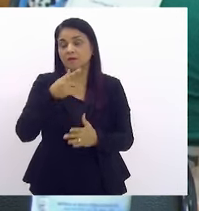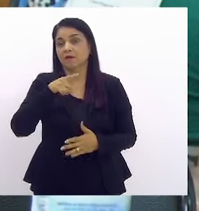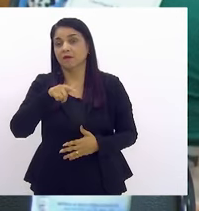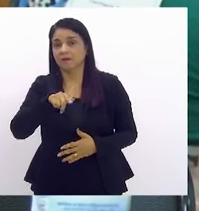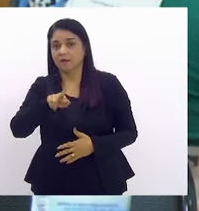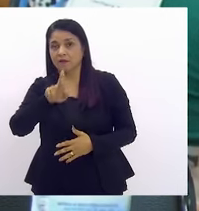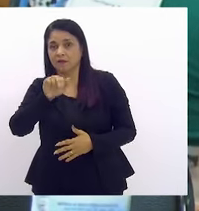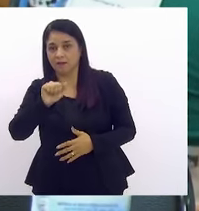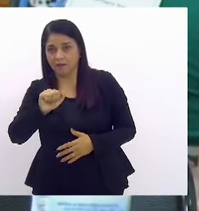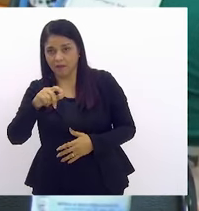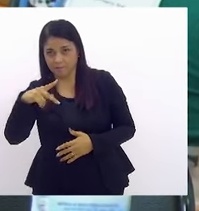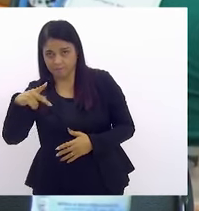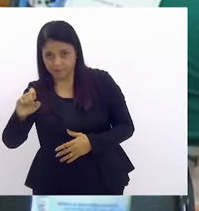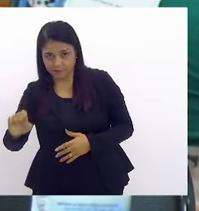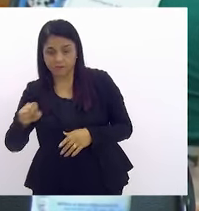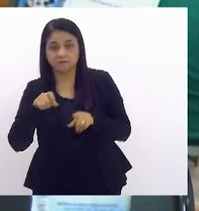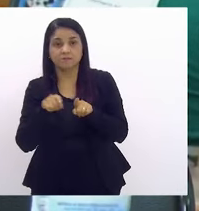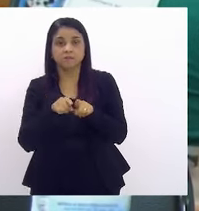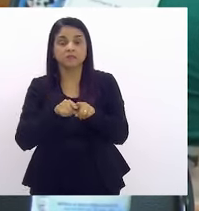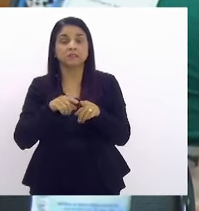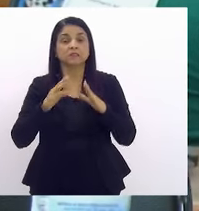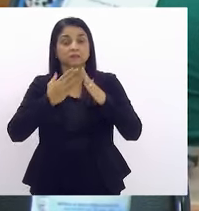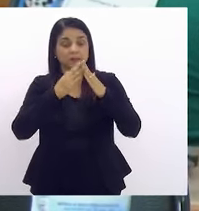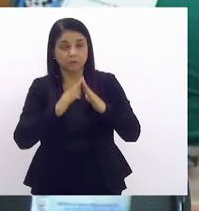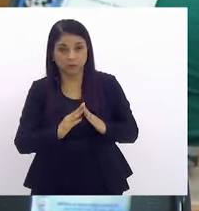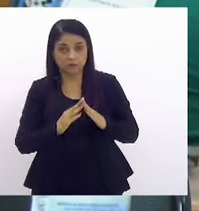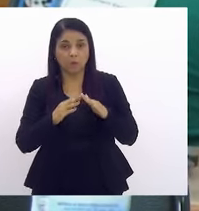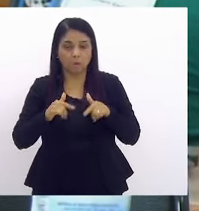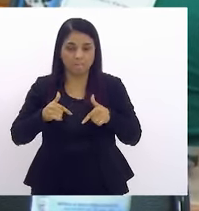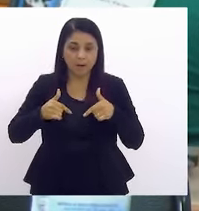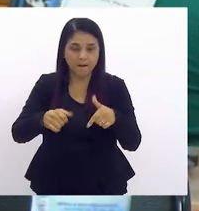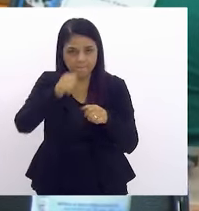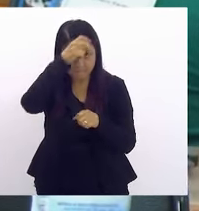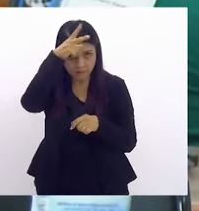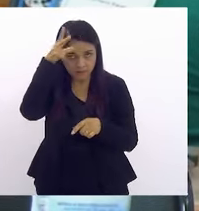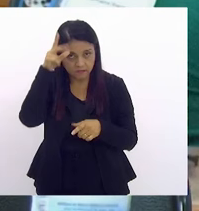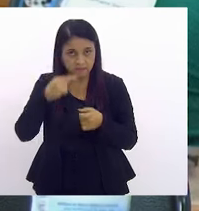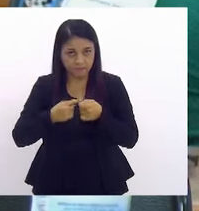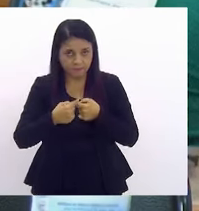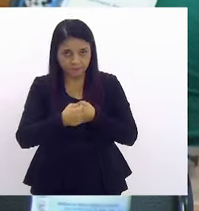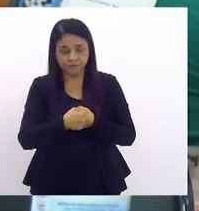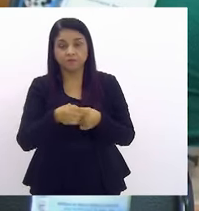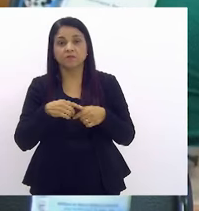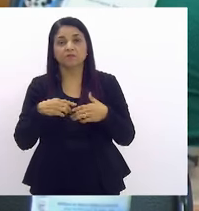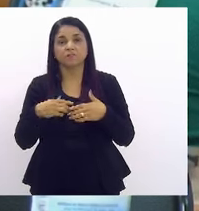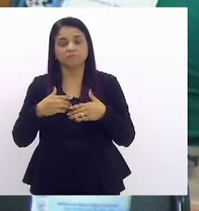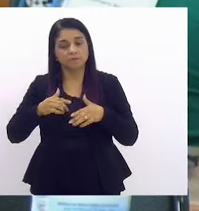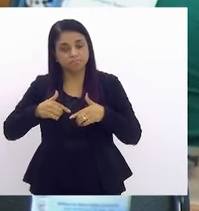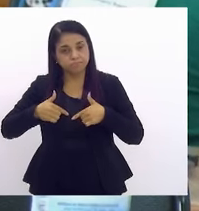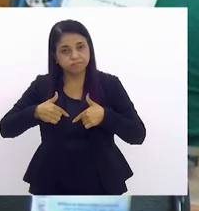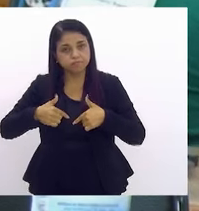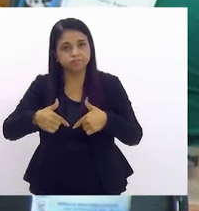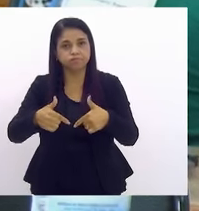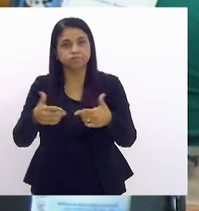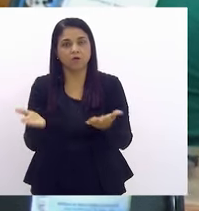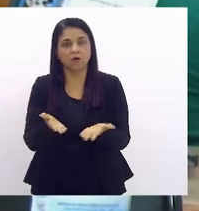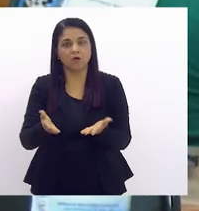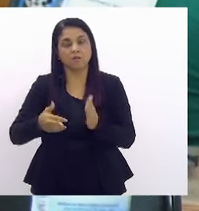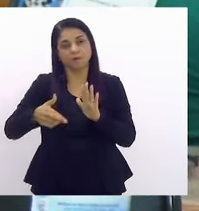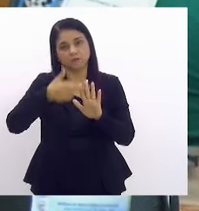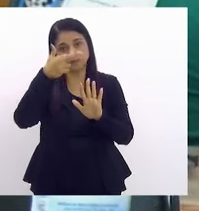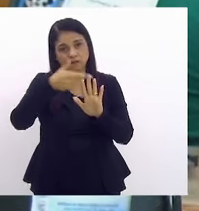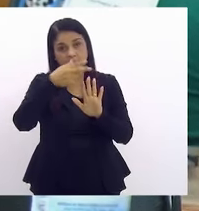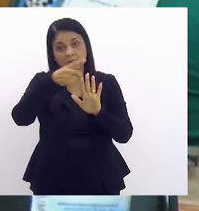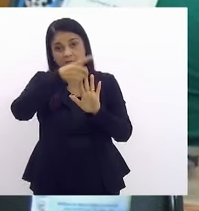o município com demolições, a gente vai intensificar esse processo a partir desse decreto